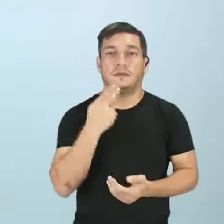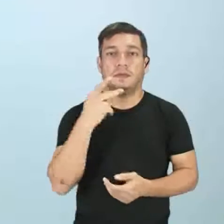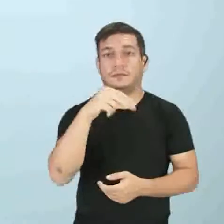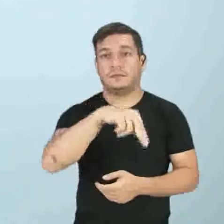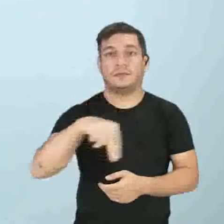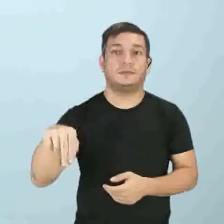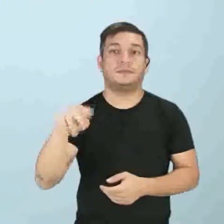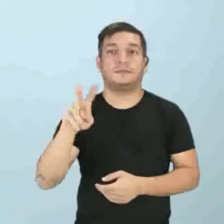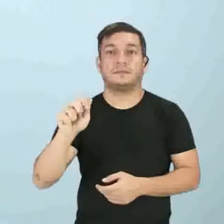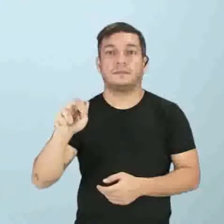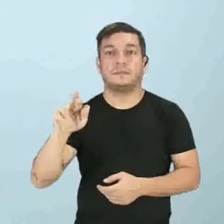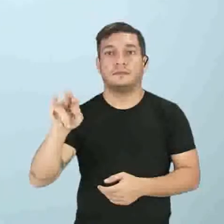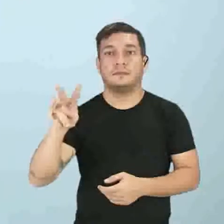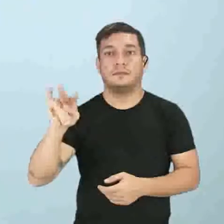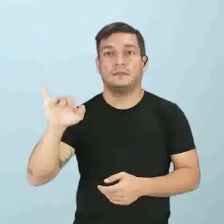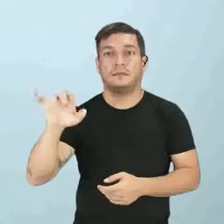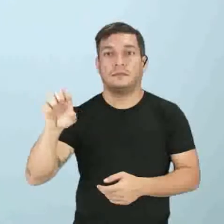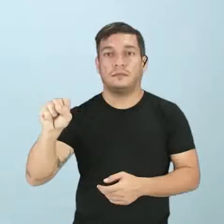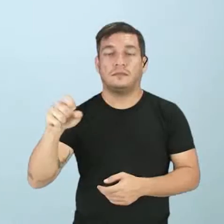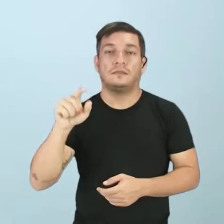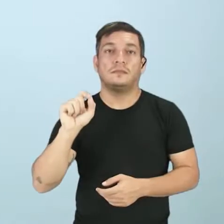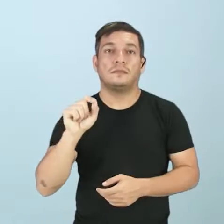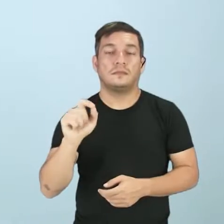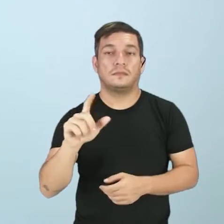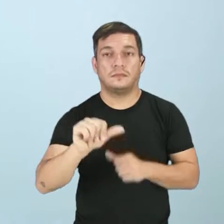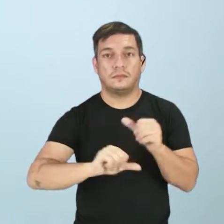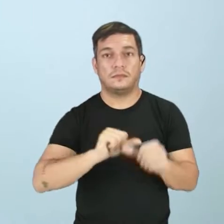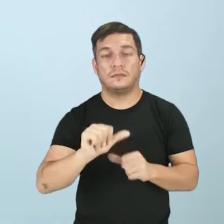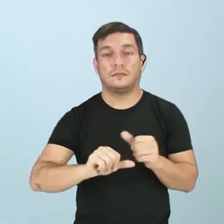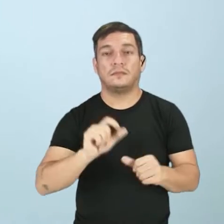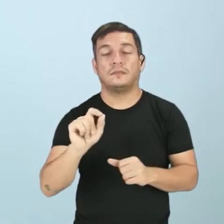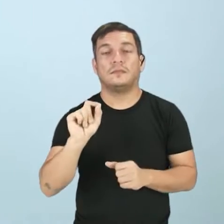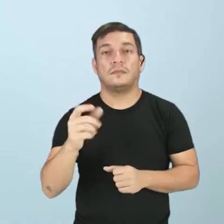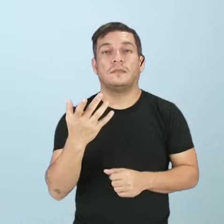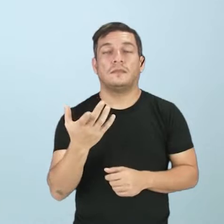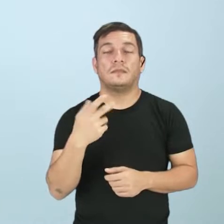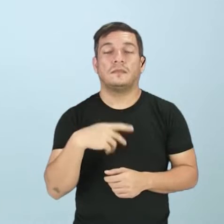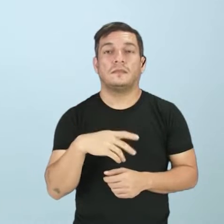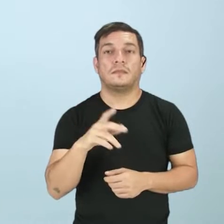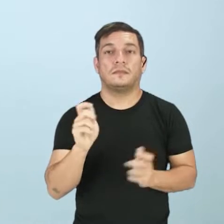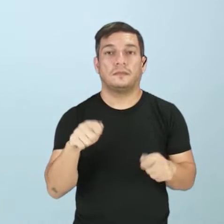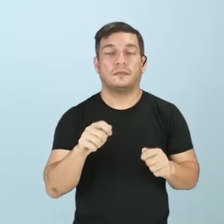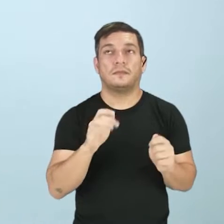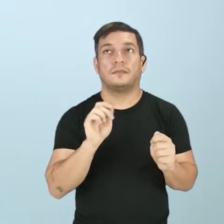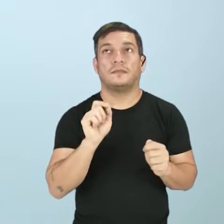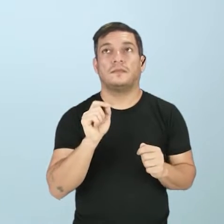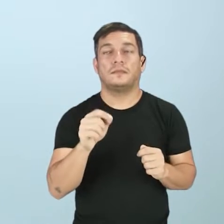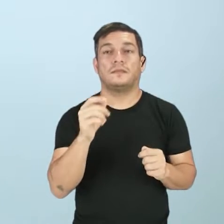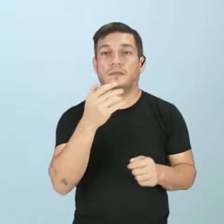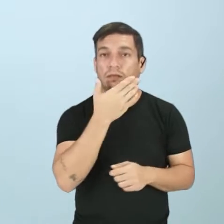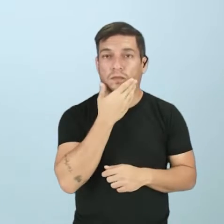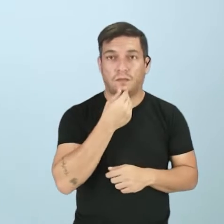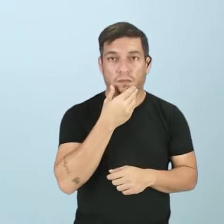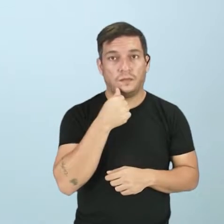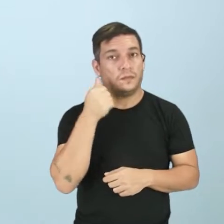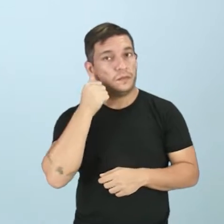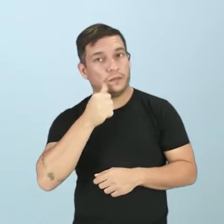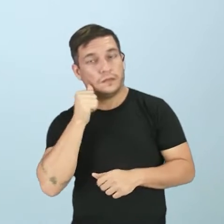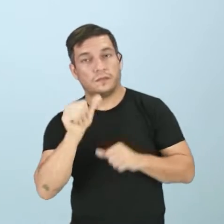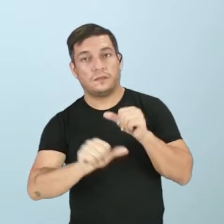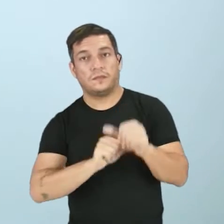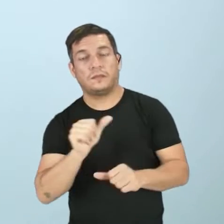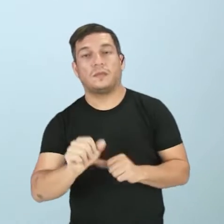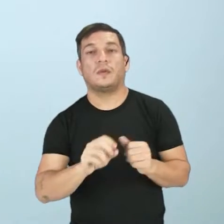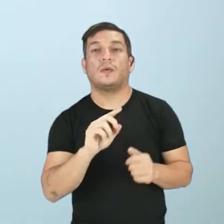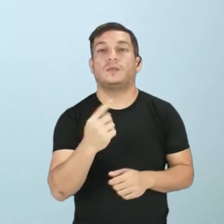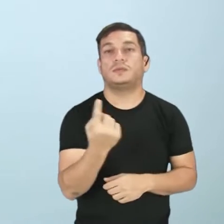pronomes variáveis, nós estamos falando que eles vão mudar a sua forma. Podem passar do masculino para o feminino,